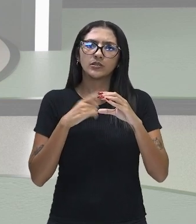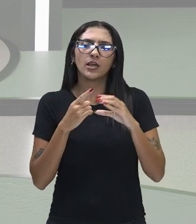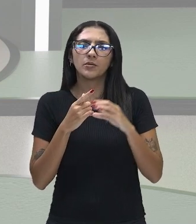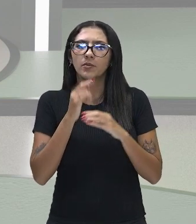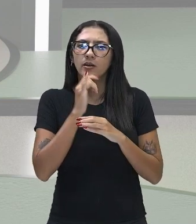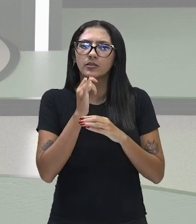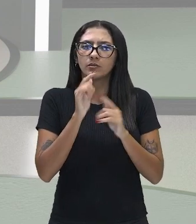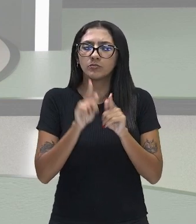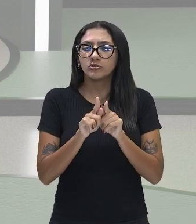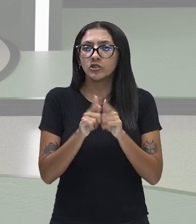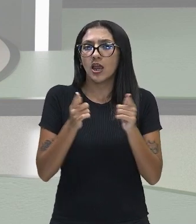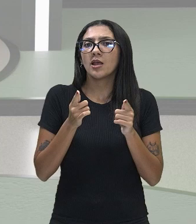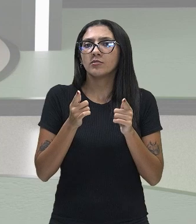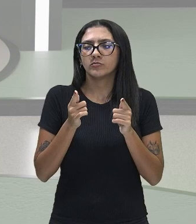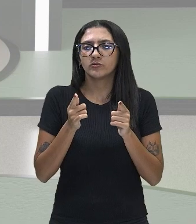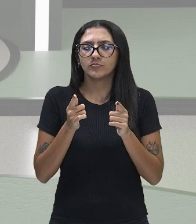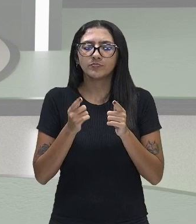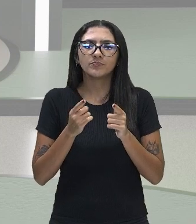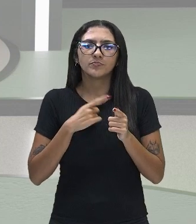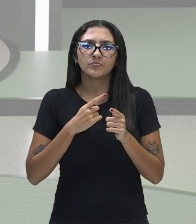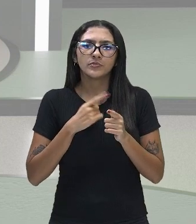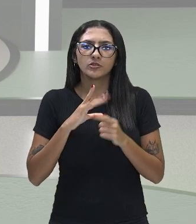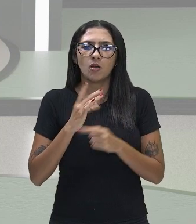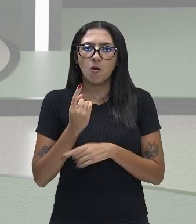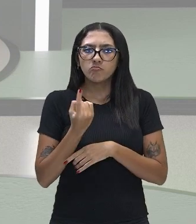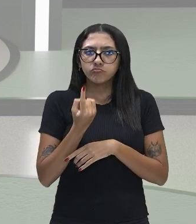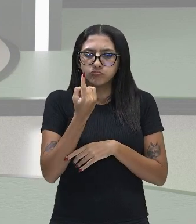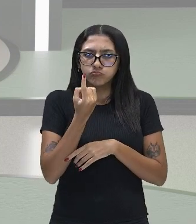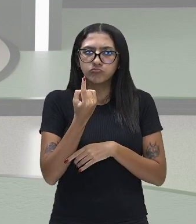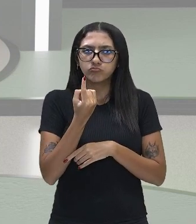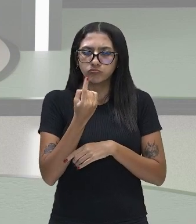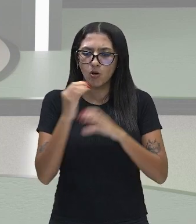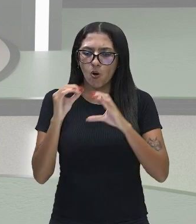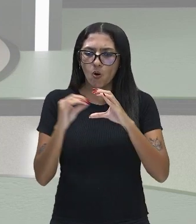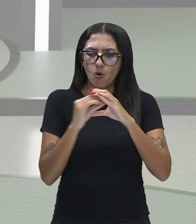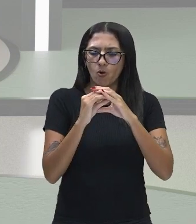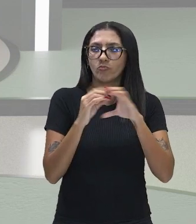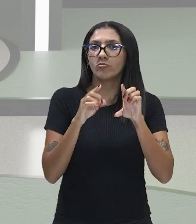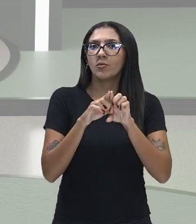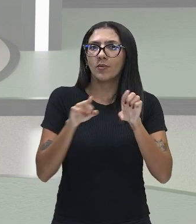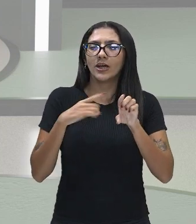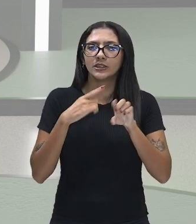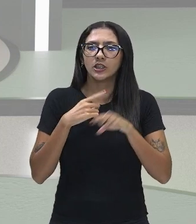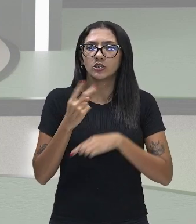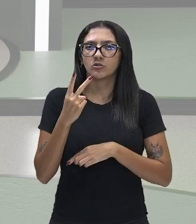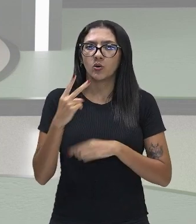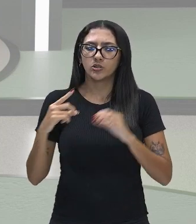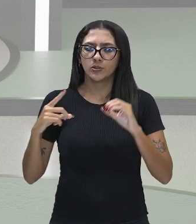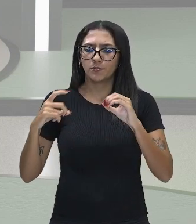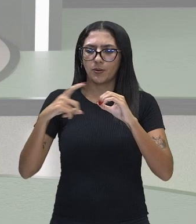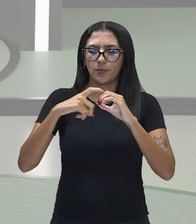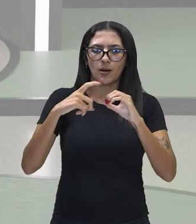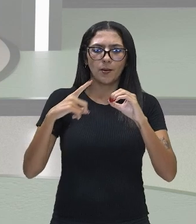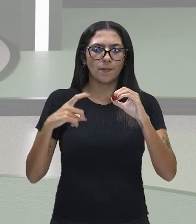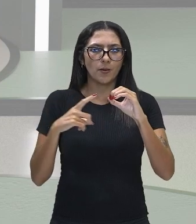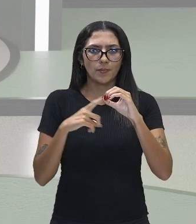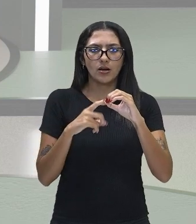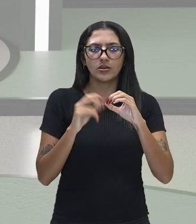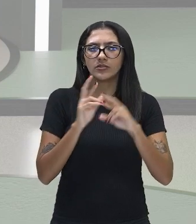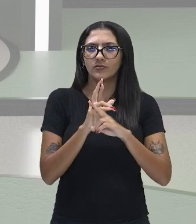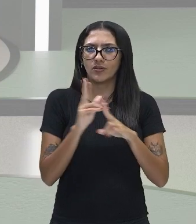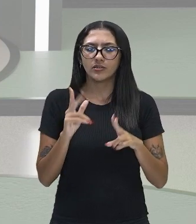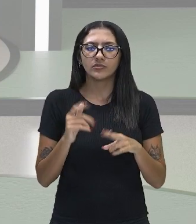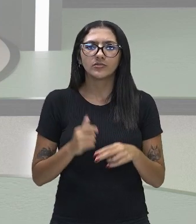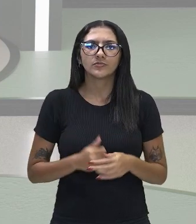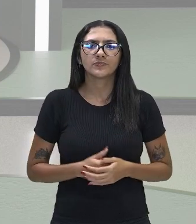univitelinos, certo? Formados de um único óvulo, mas com 2 espermatozoides. E